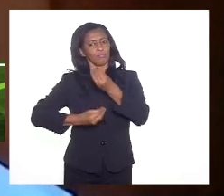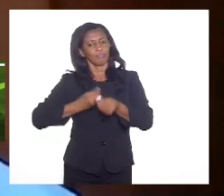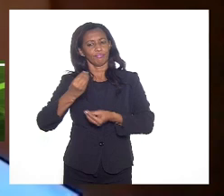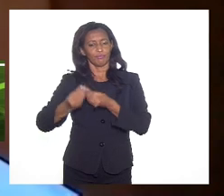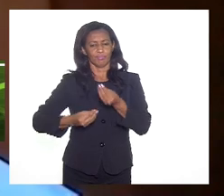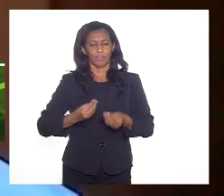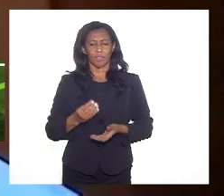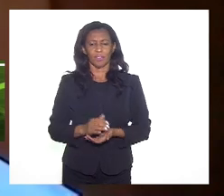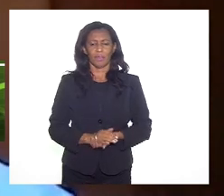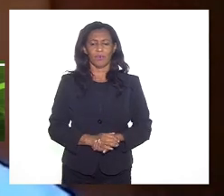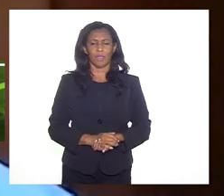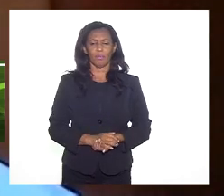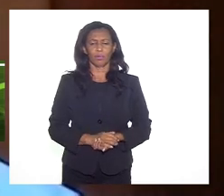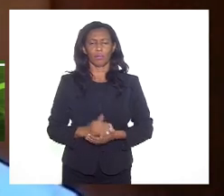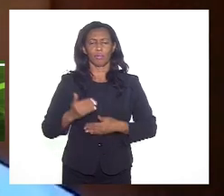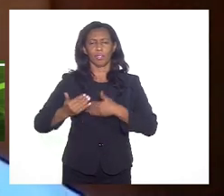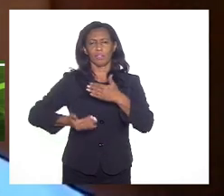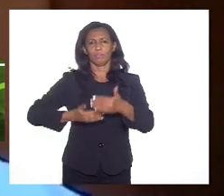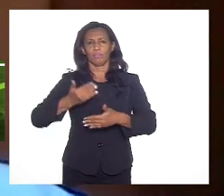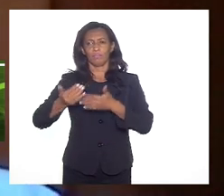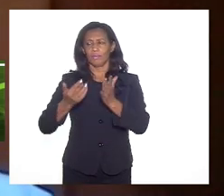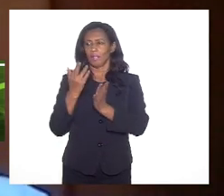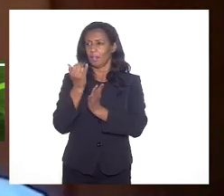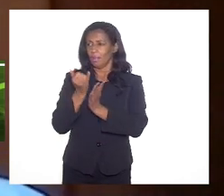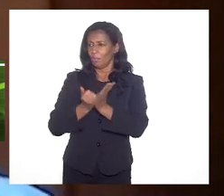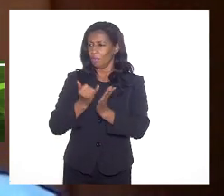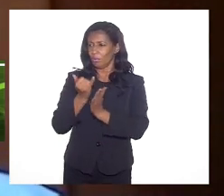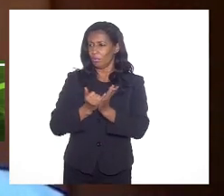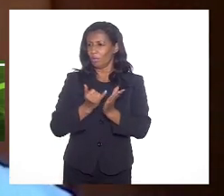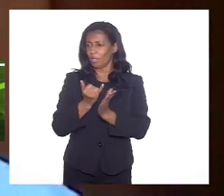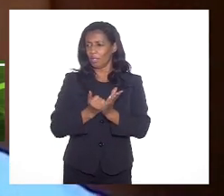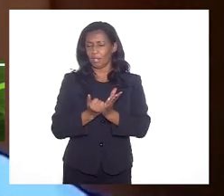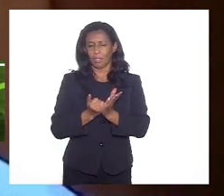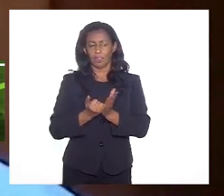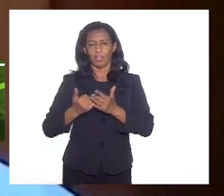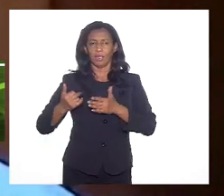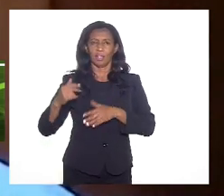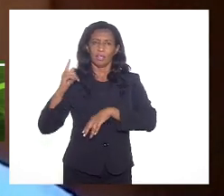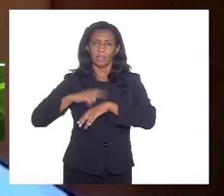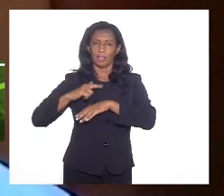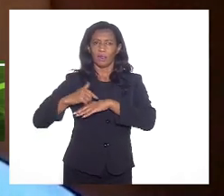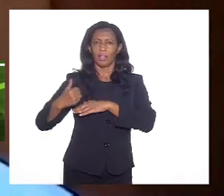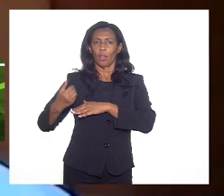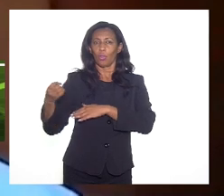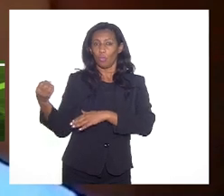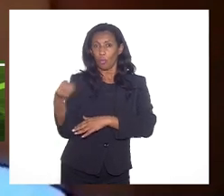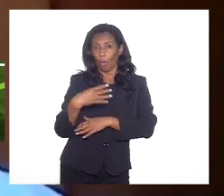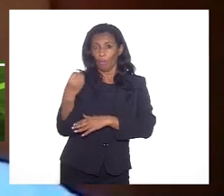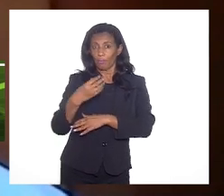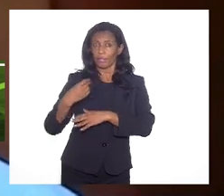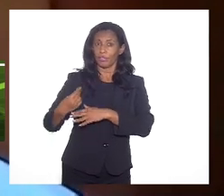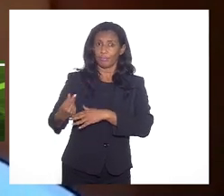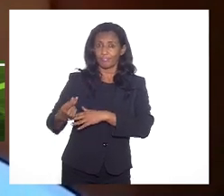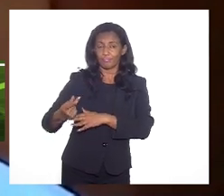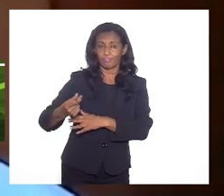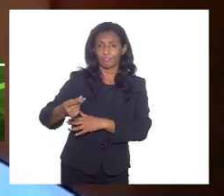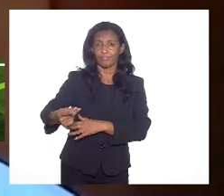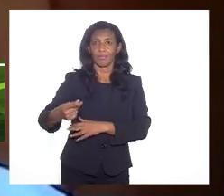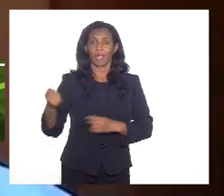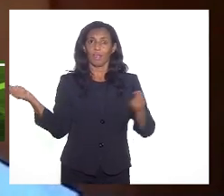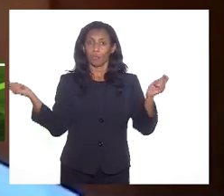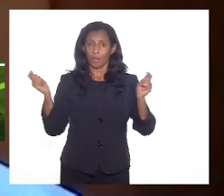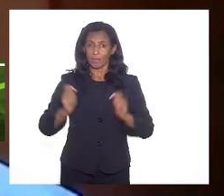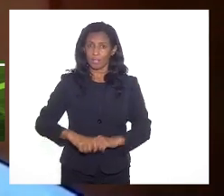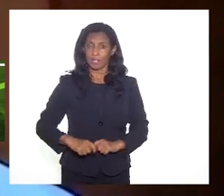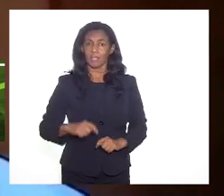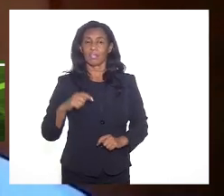médio e no longo prazo, receitas duradouras, receitas novas e duradouras, que só assim a gente vai ter